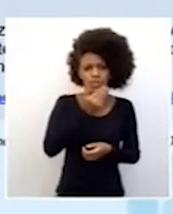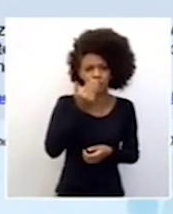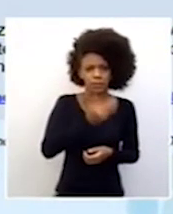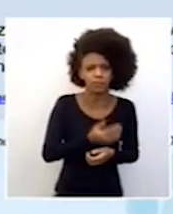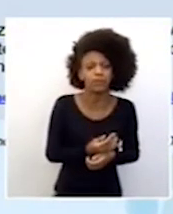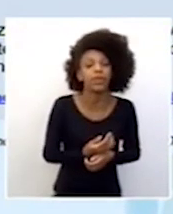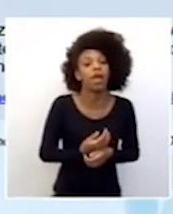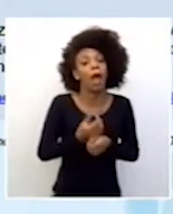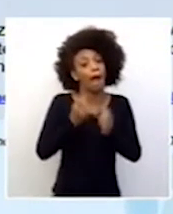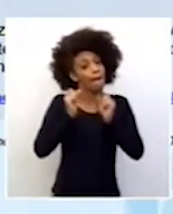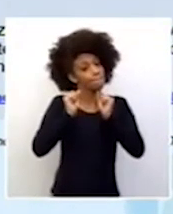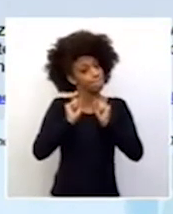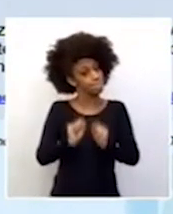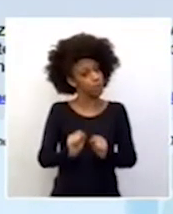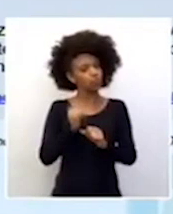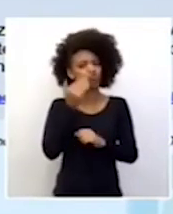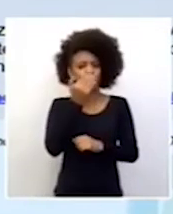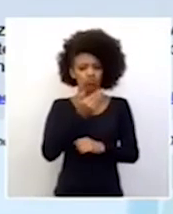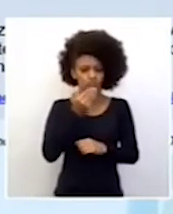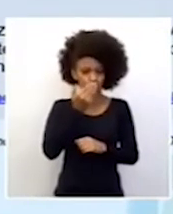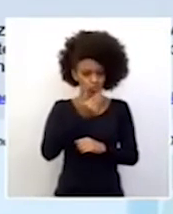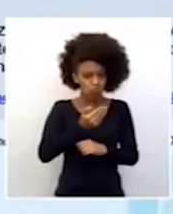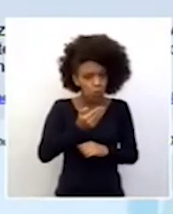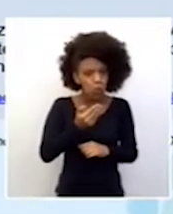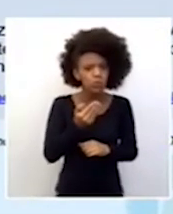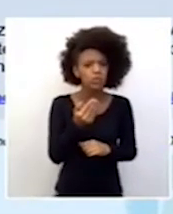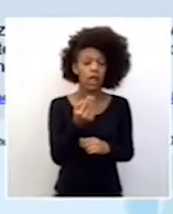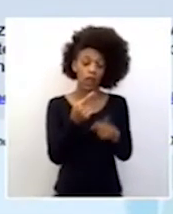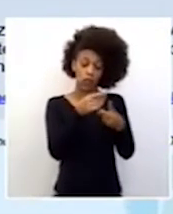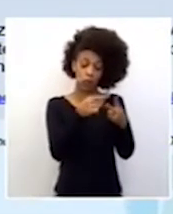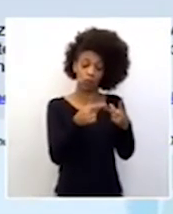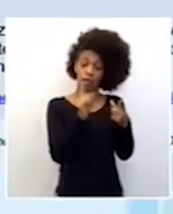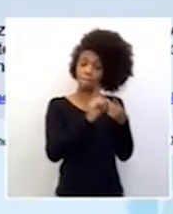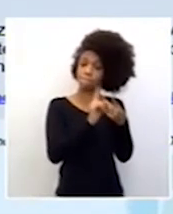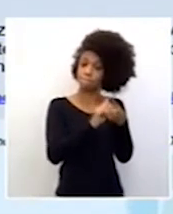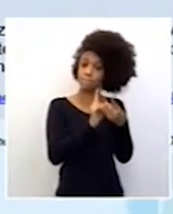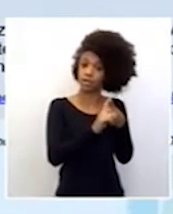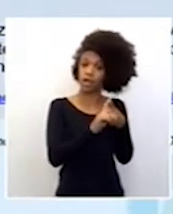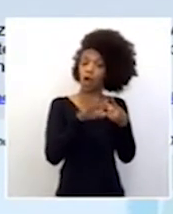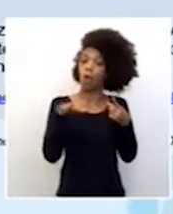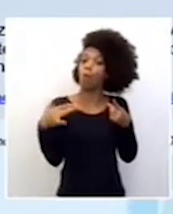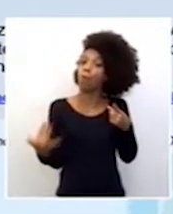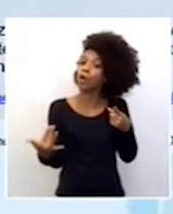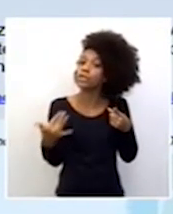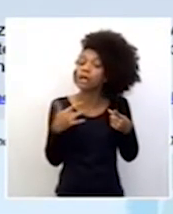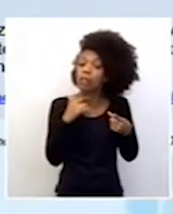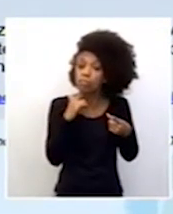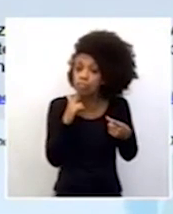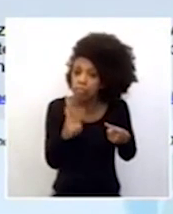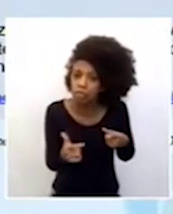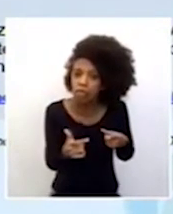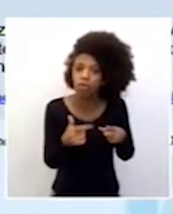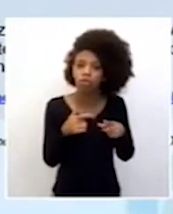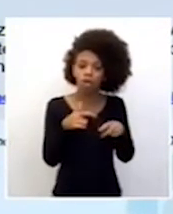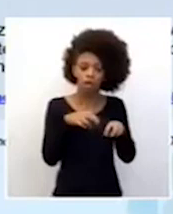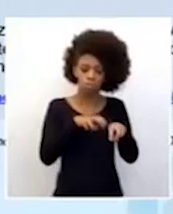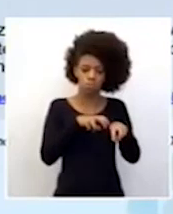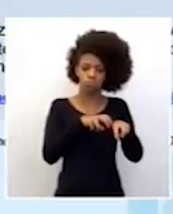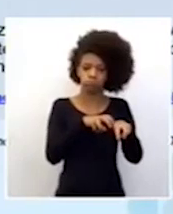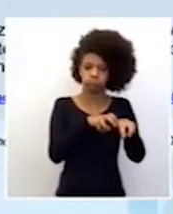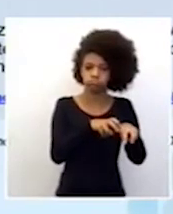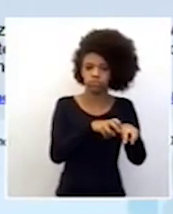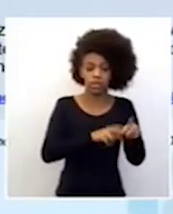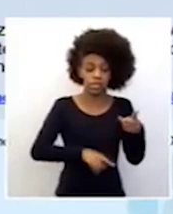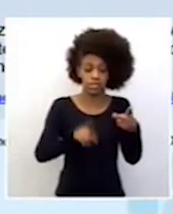uso de quebra-queixos em 2 circunstâncias. A primeira, quando não for ninguém no bonde, e a segunda,